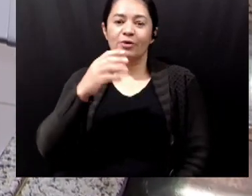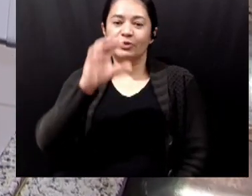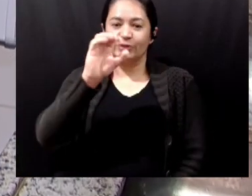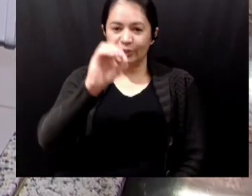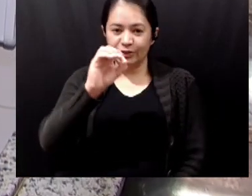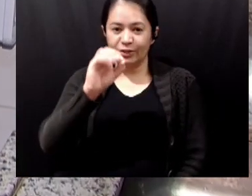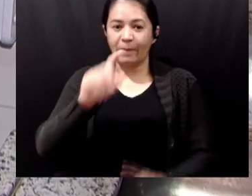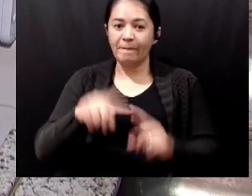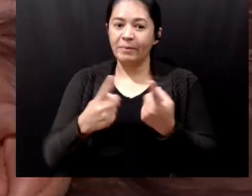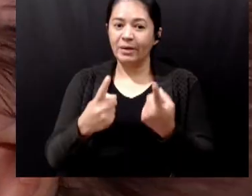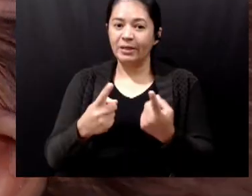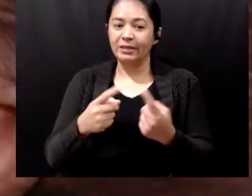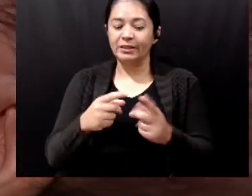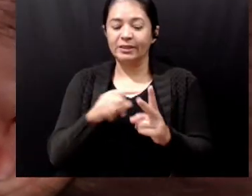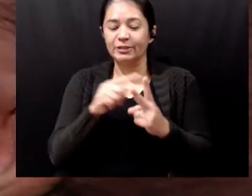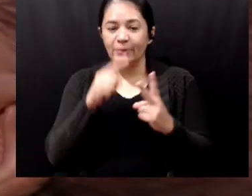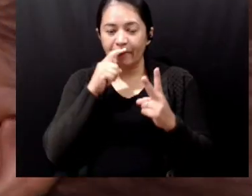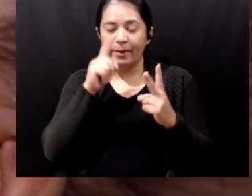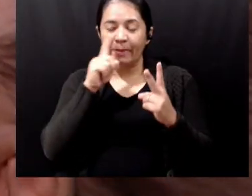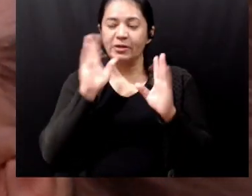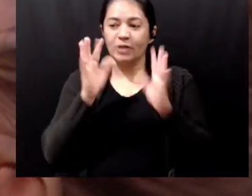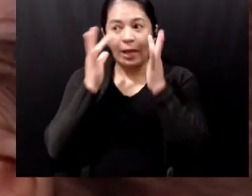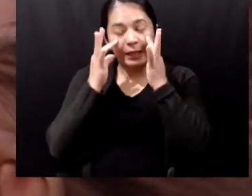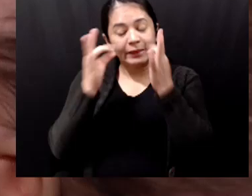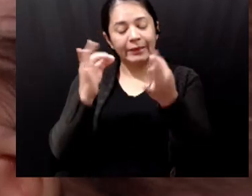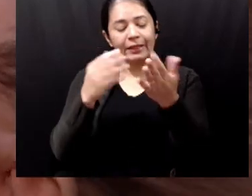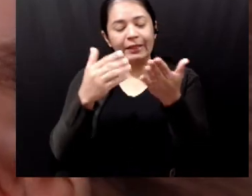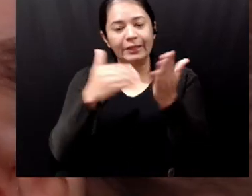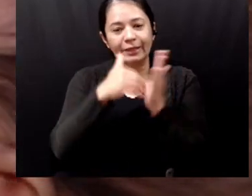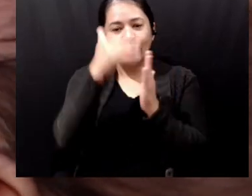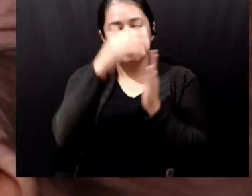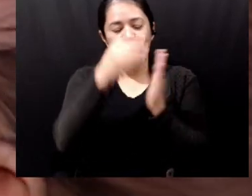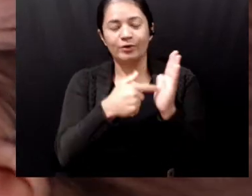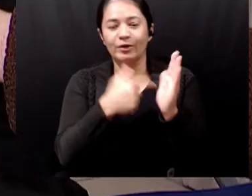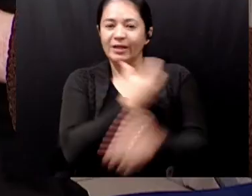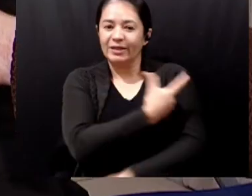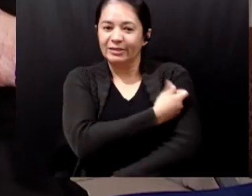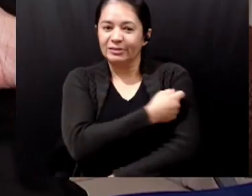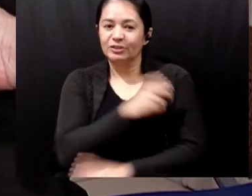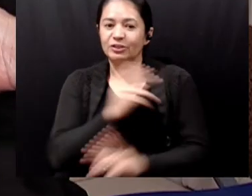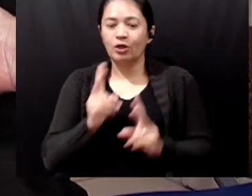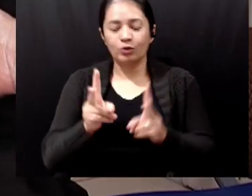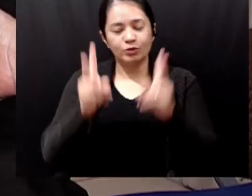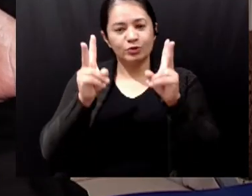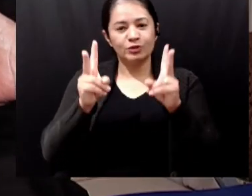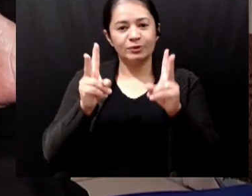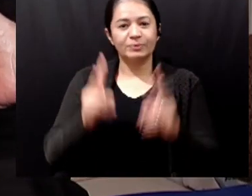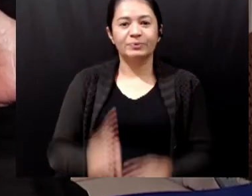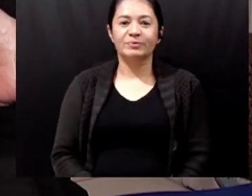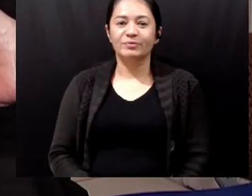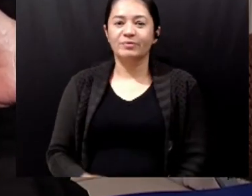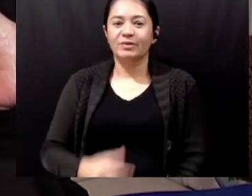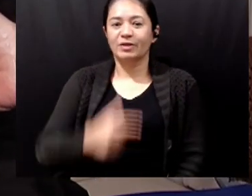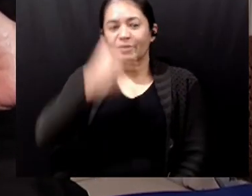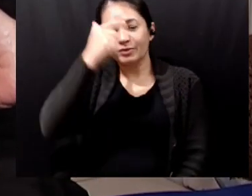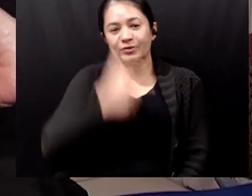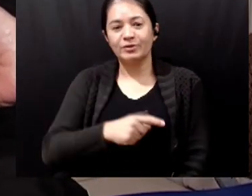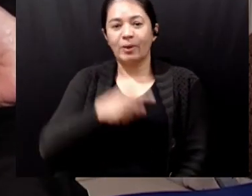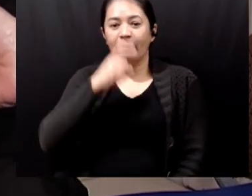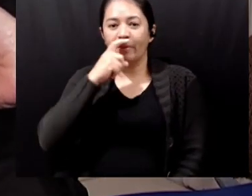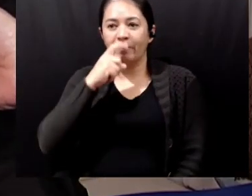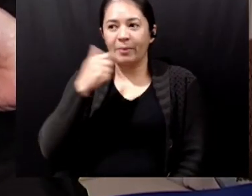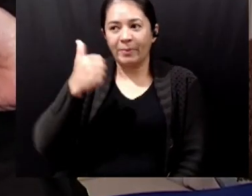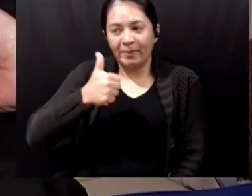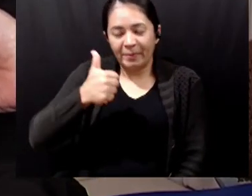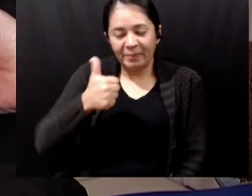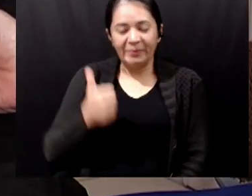para o calendário vacinal e estão mantendo a imunidade do filho em dia. Sou papai de primeira viagem, mas sempre vi